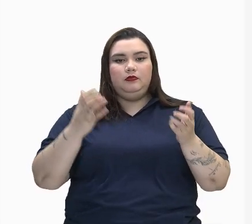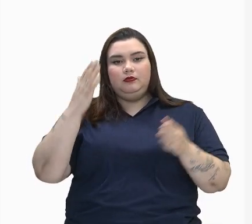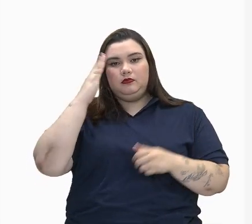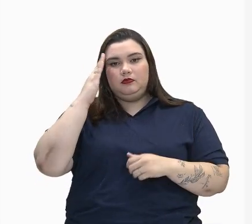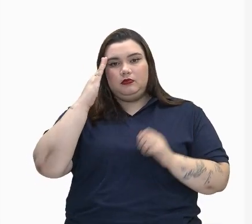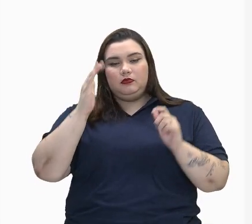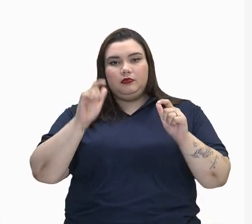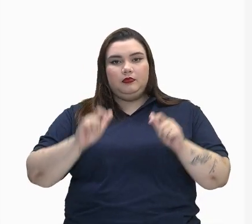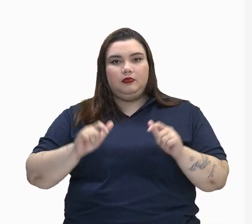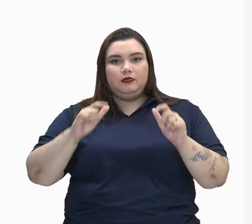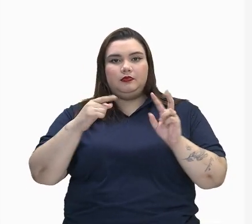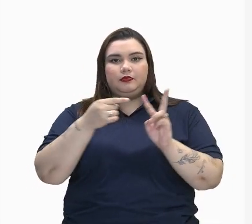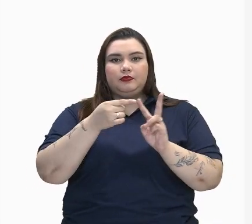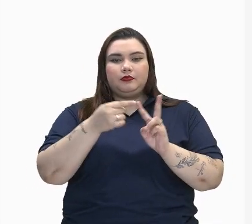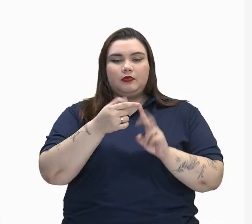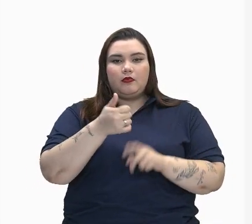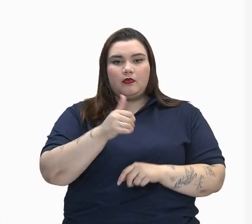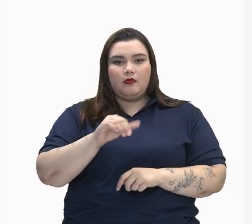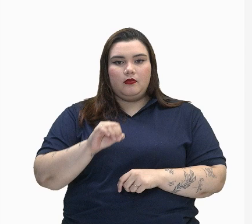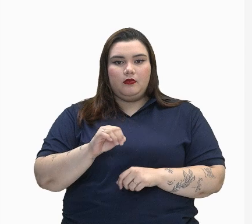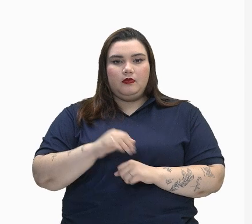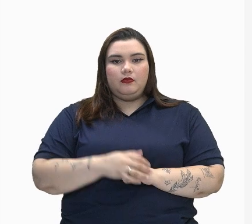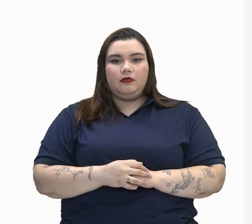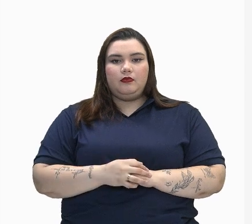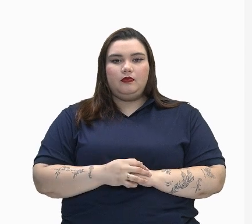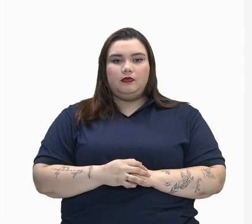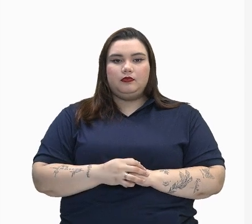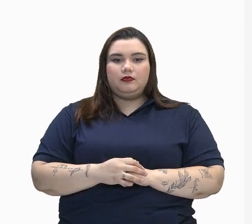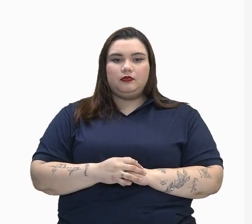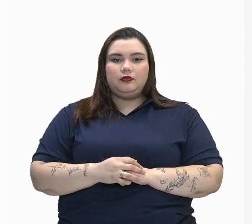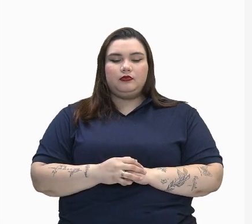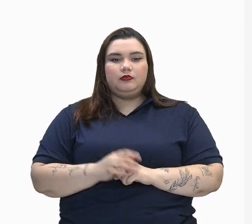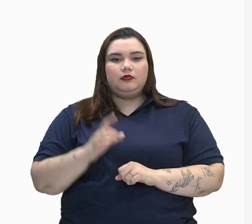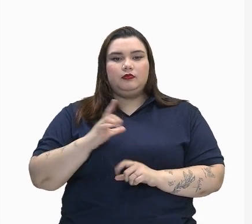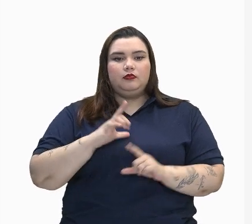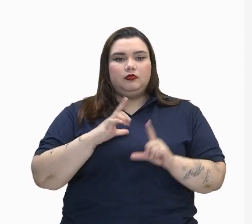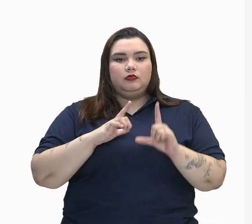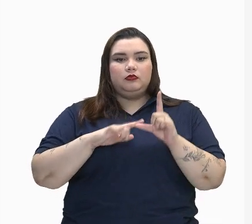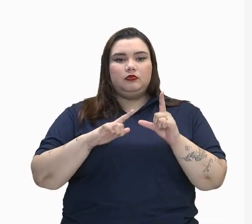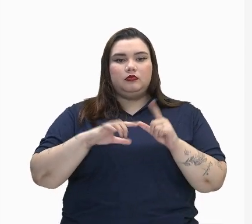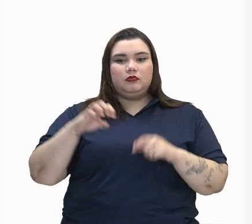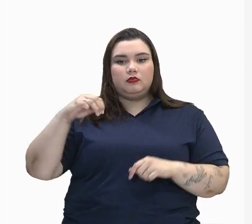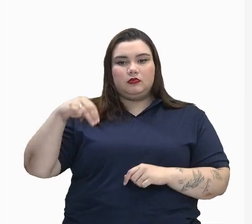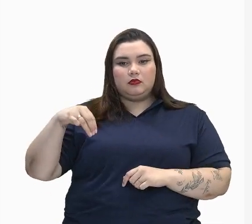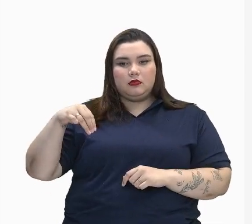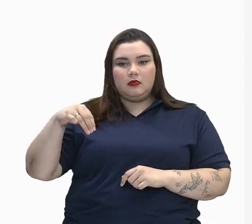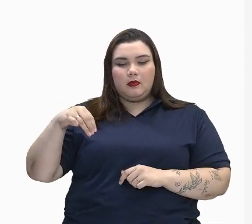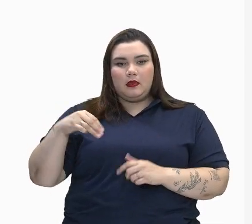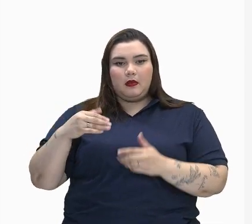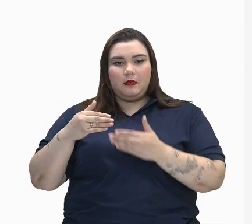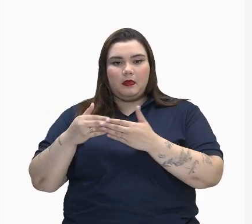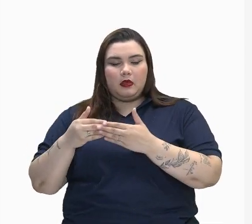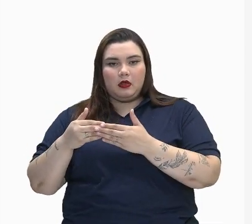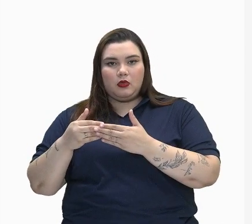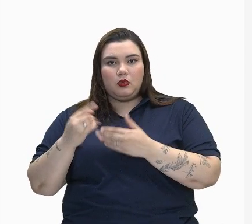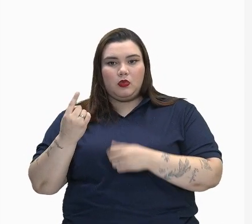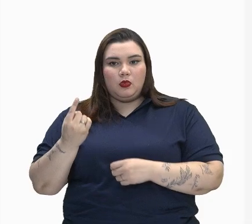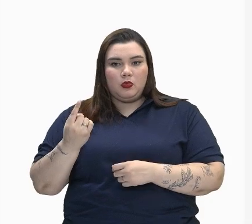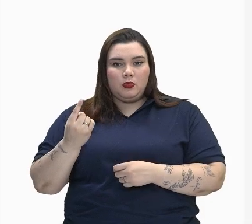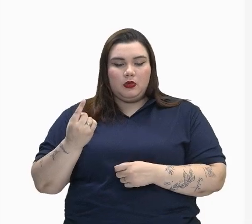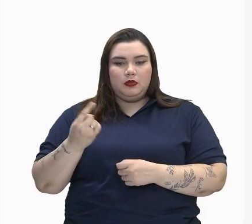está a raiz de 10. Então, nós temos aqui a letra M, que está um pouquinho aqui depois do 1,